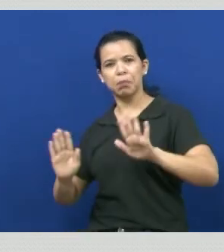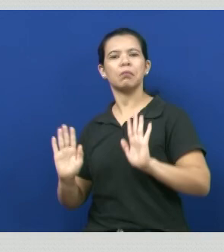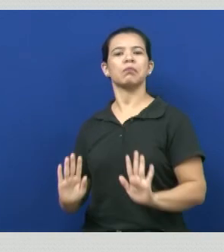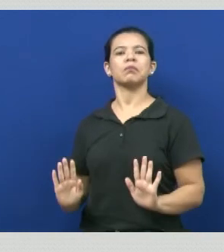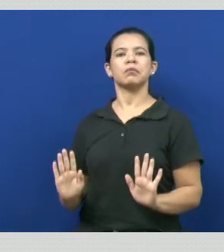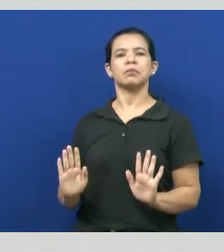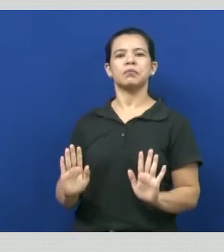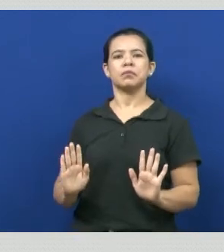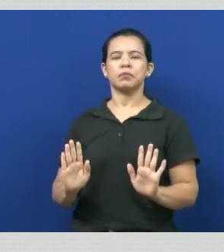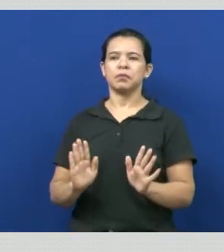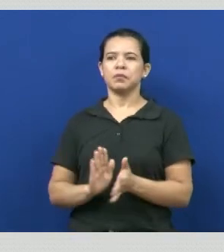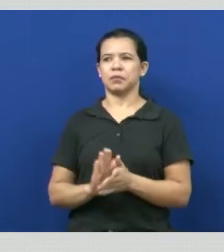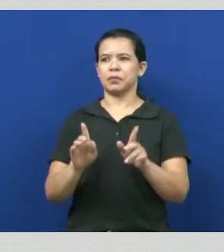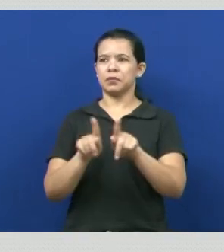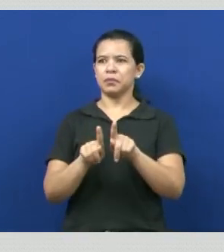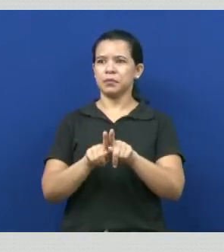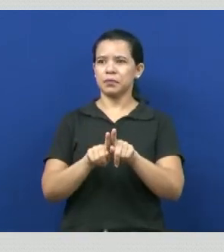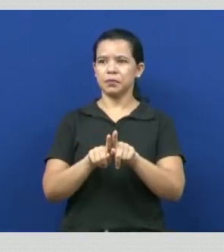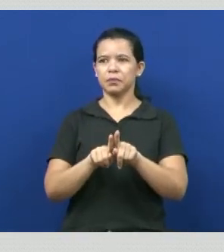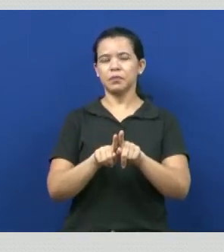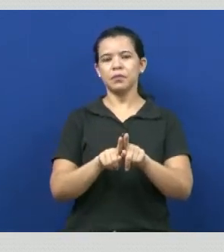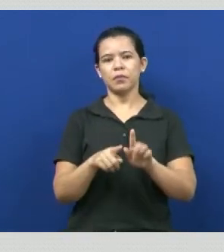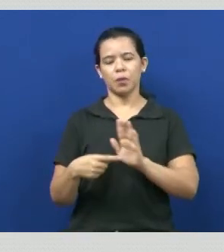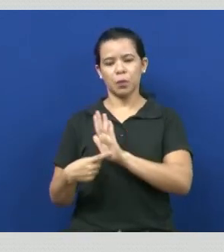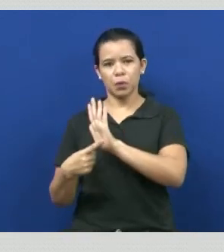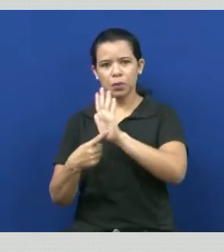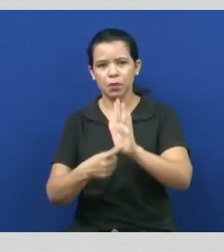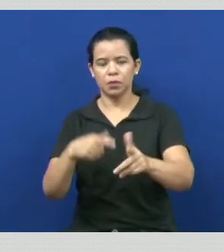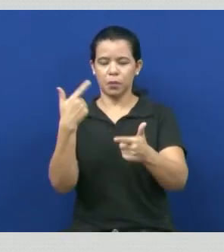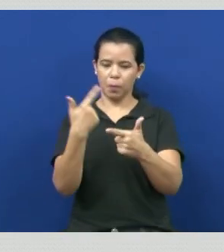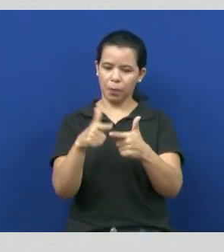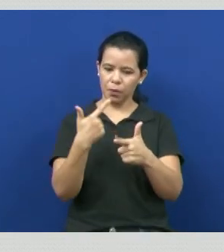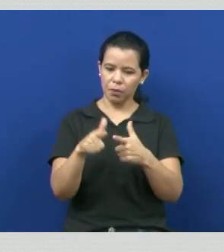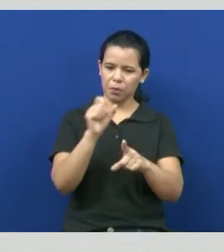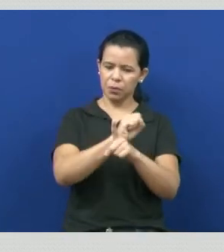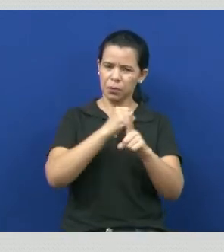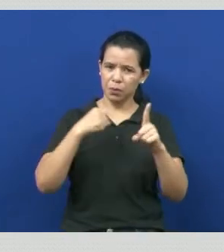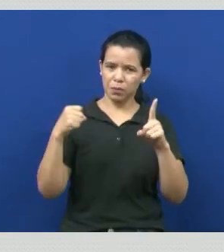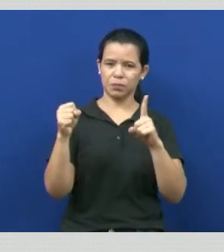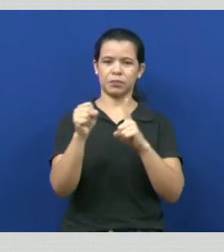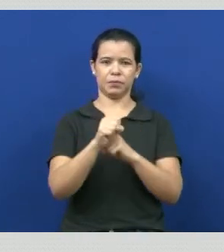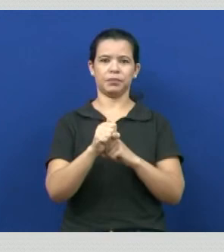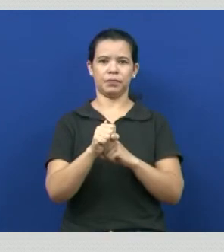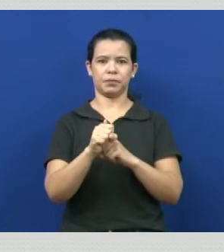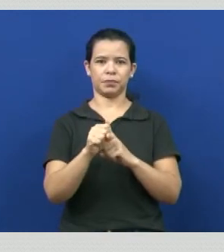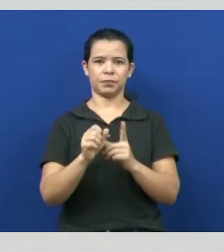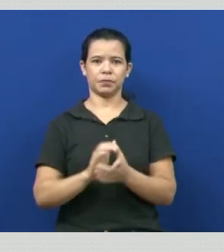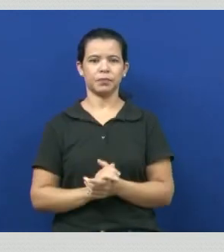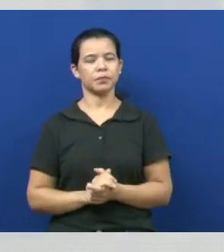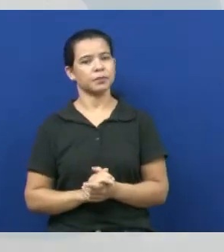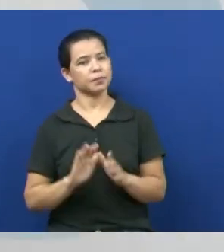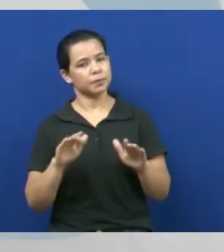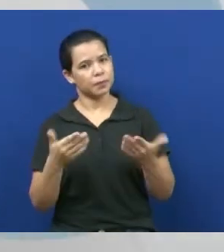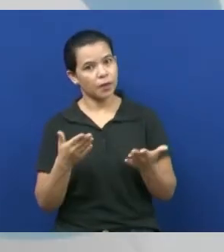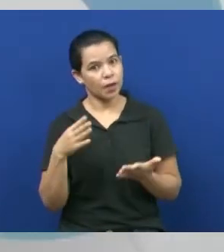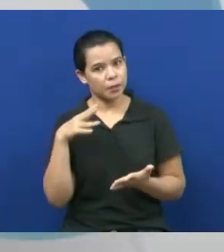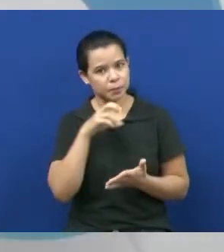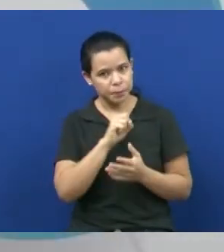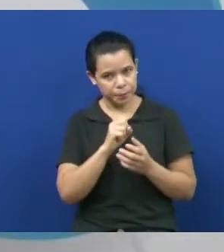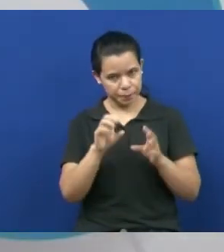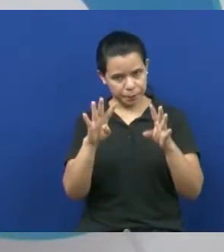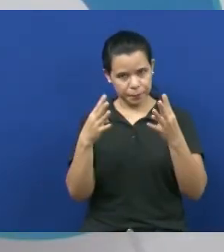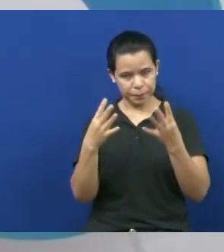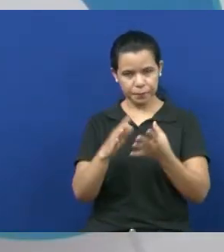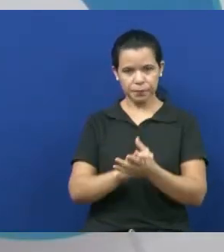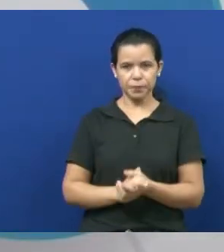a problematização e denúncia da realidade sociocultural. Gente, só muito rapidamente, olha só, observe